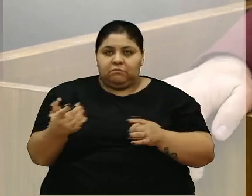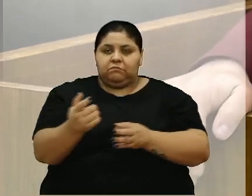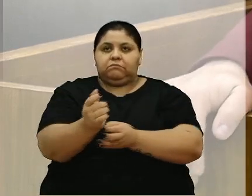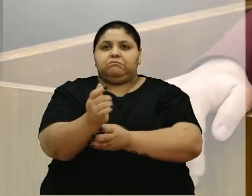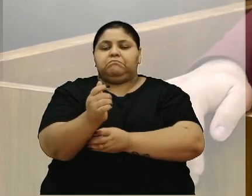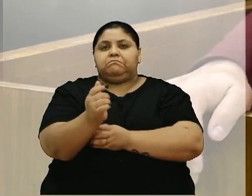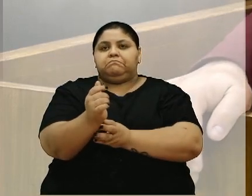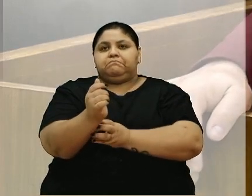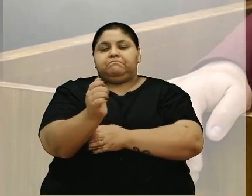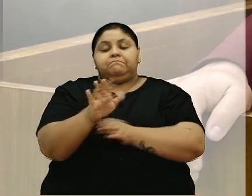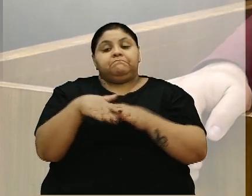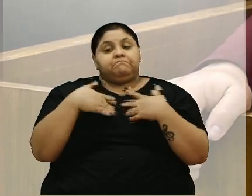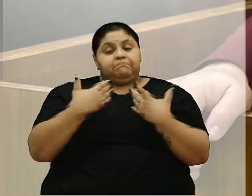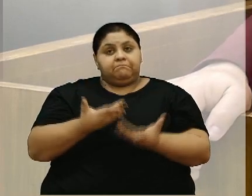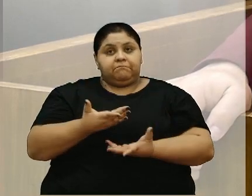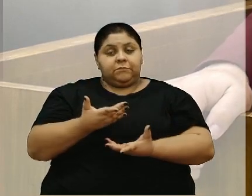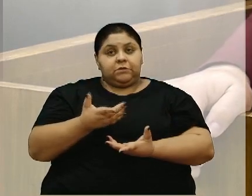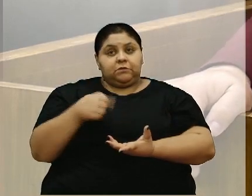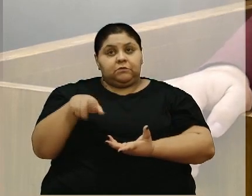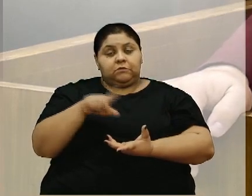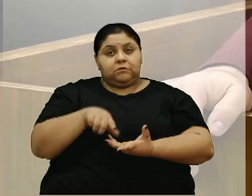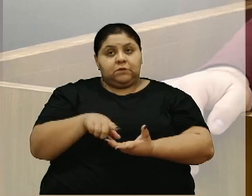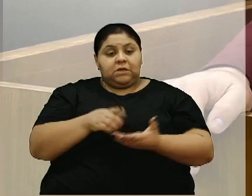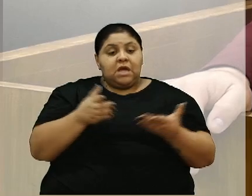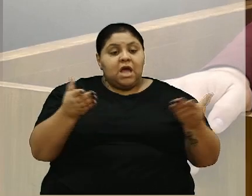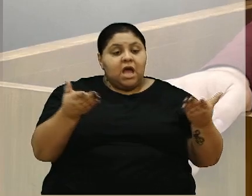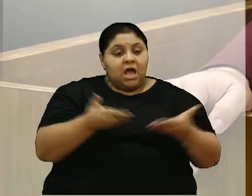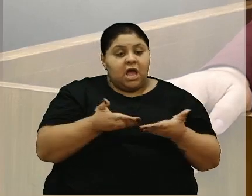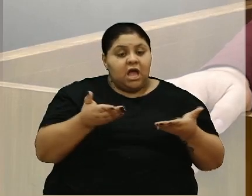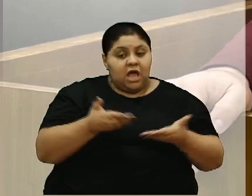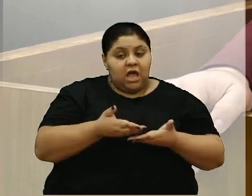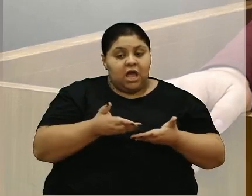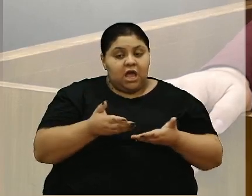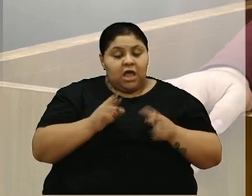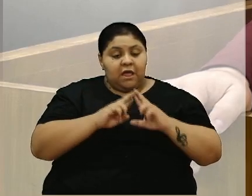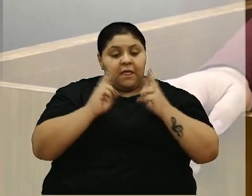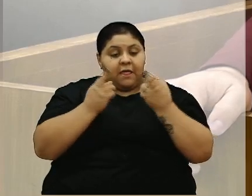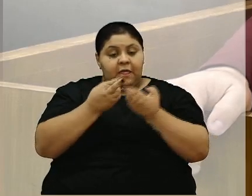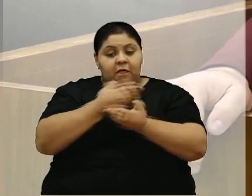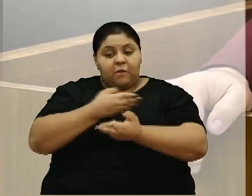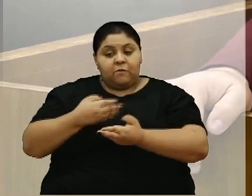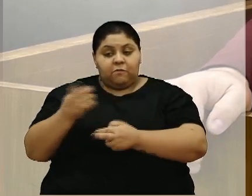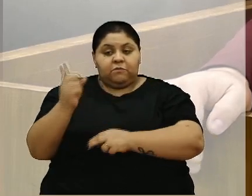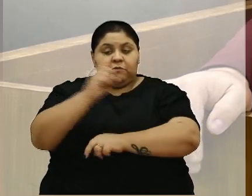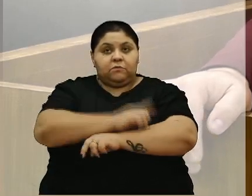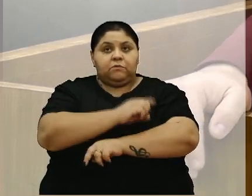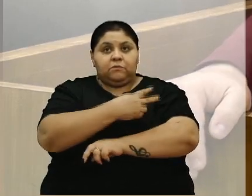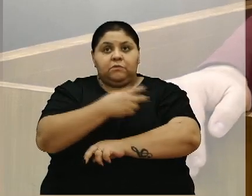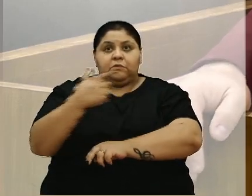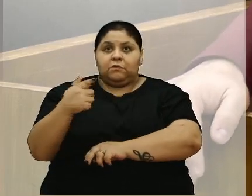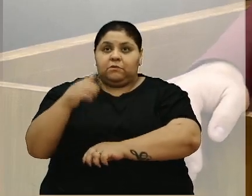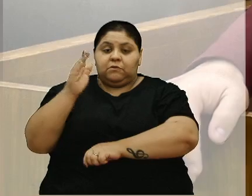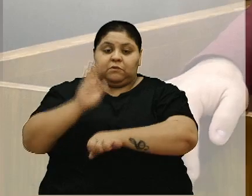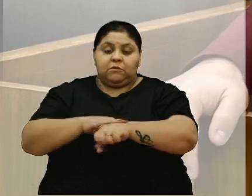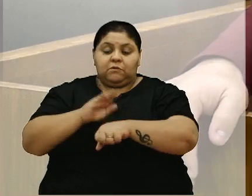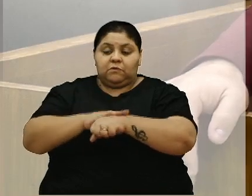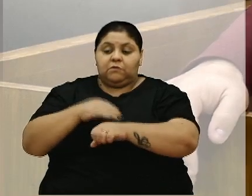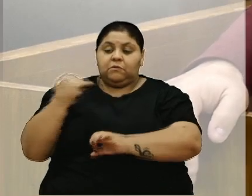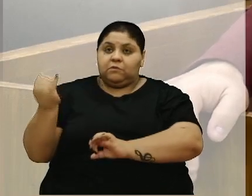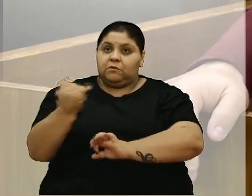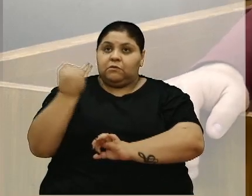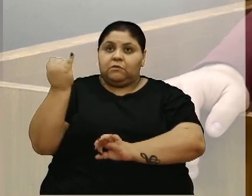Pois bem, então isso que a gente defende. Agora, na nossa audiência pública, no dia 27, é um momento fundamental de a